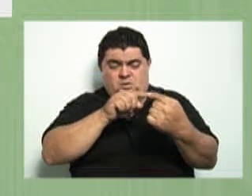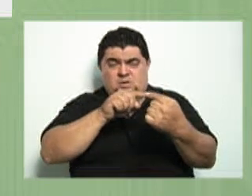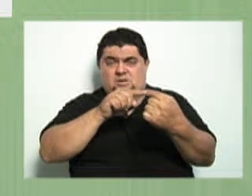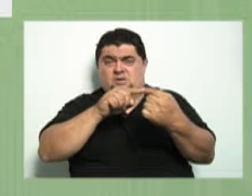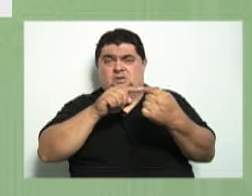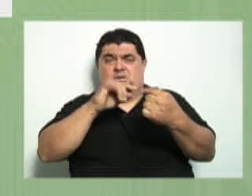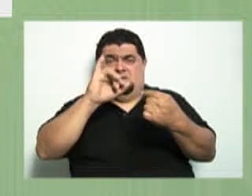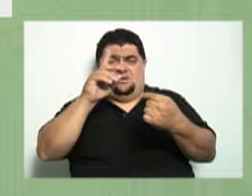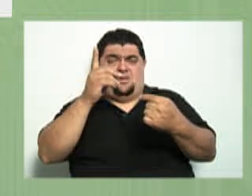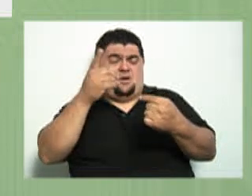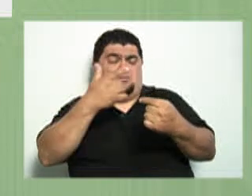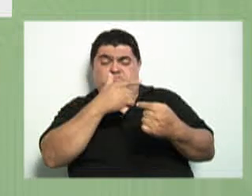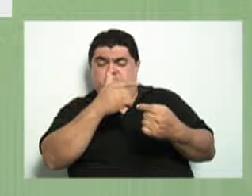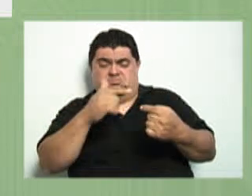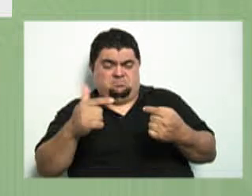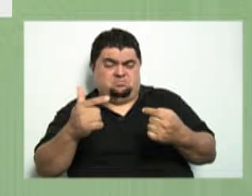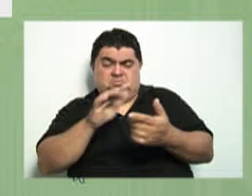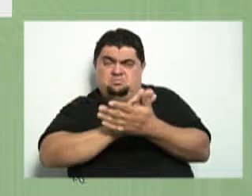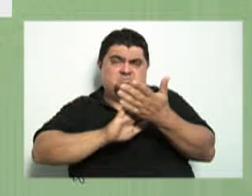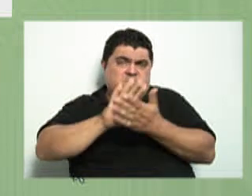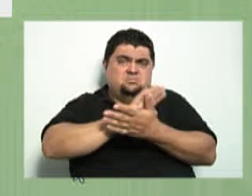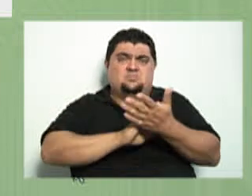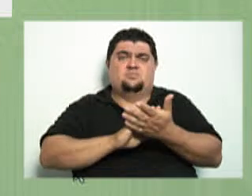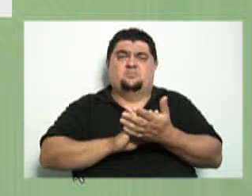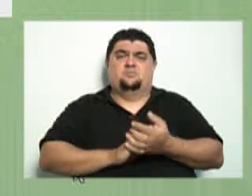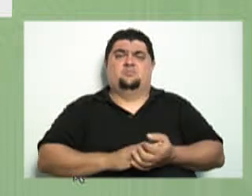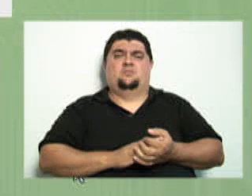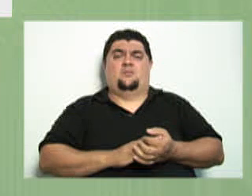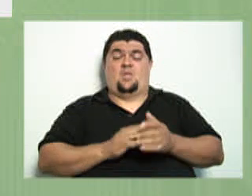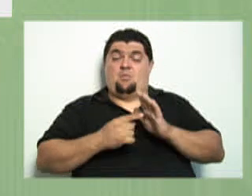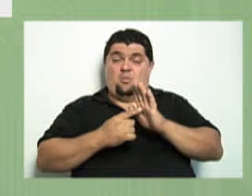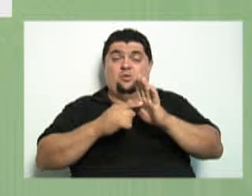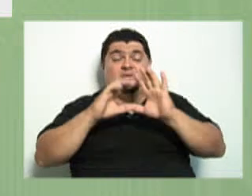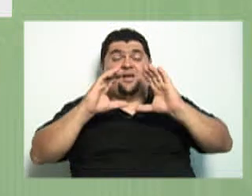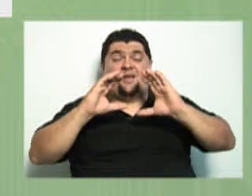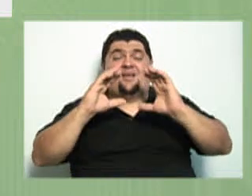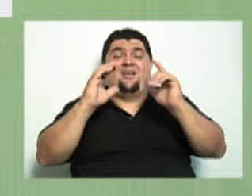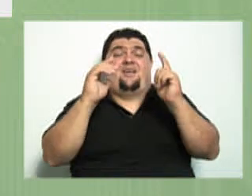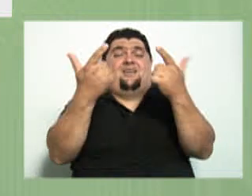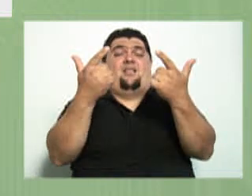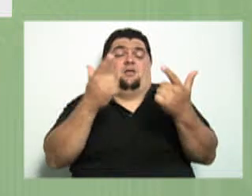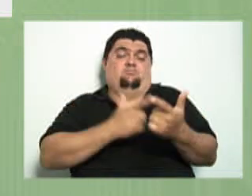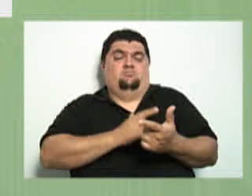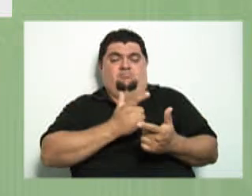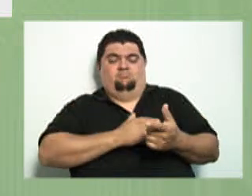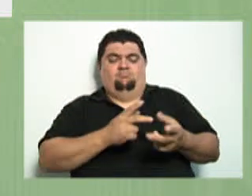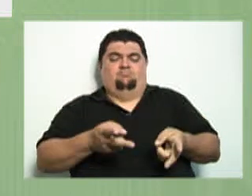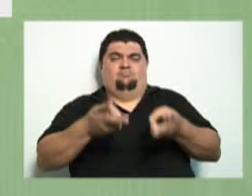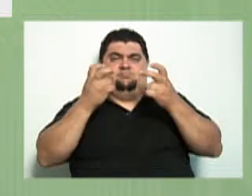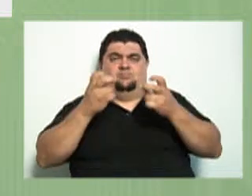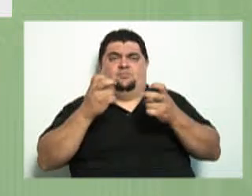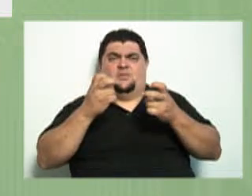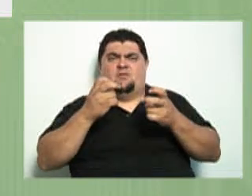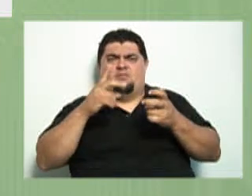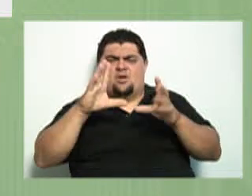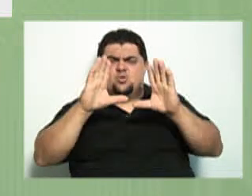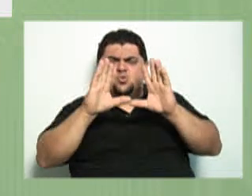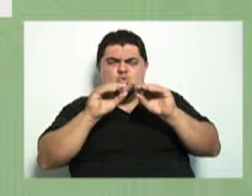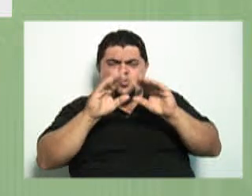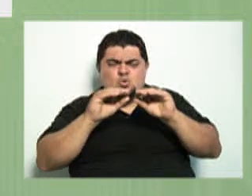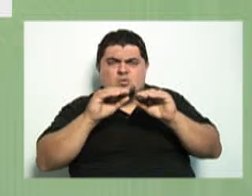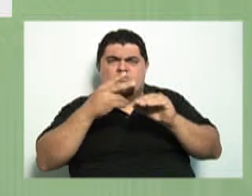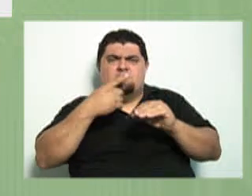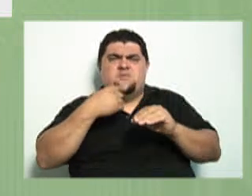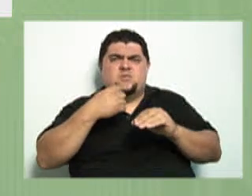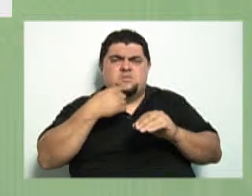e baixo, né? Um resultado bastante evidente. A gente percebe que tudo que você está vendo de mais escuro aqui está vermelho, está